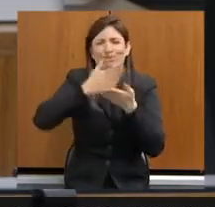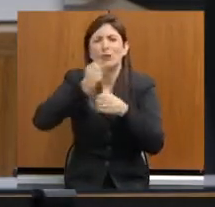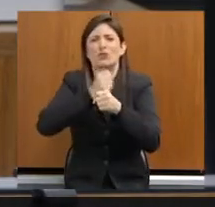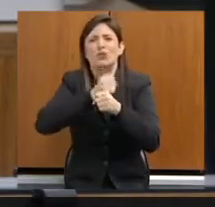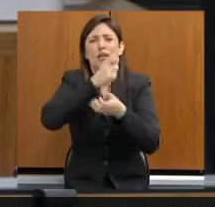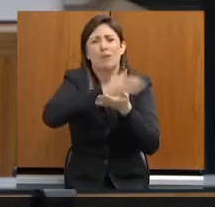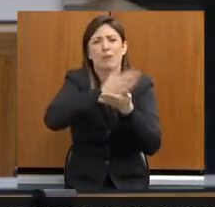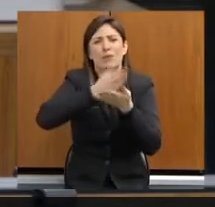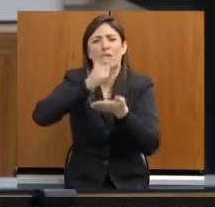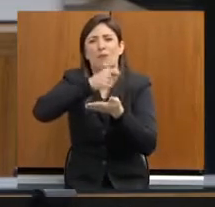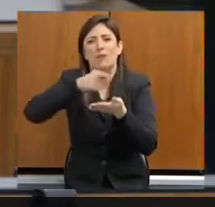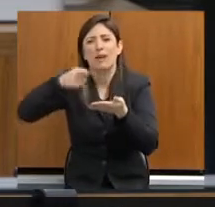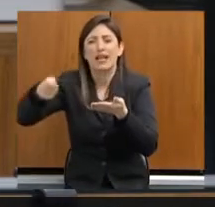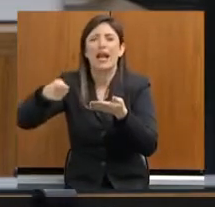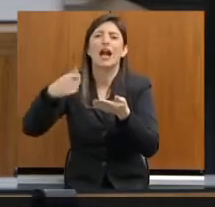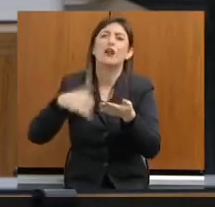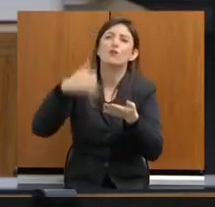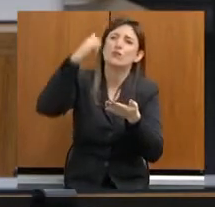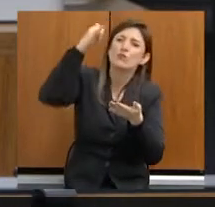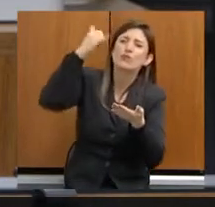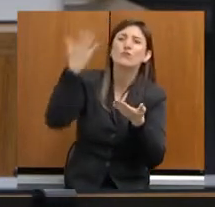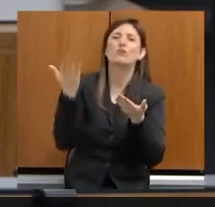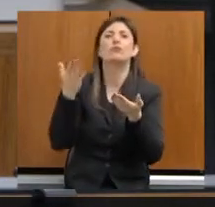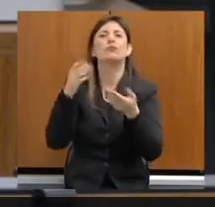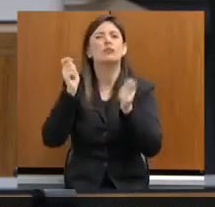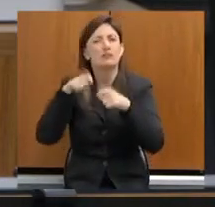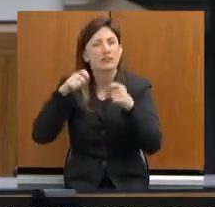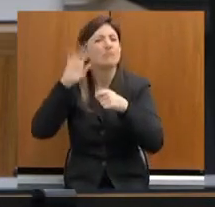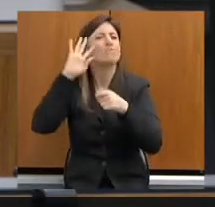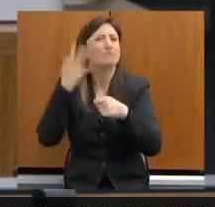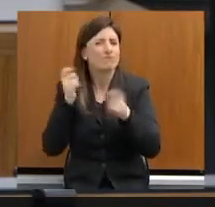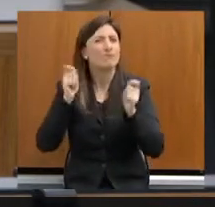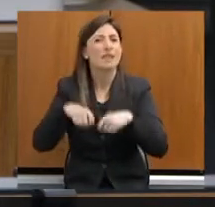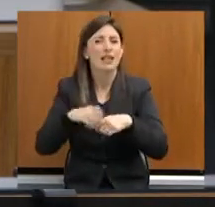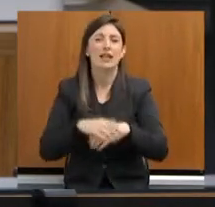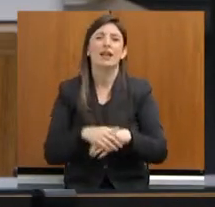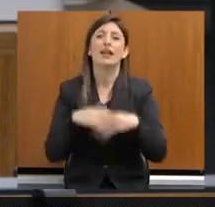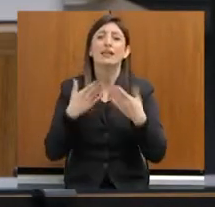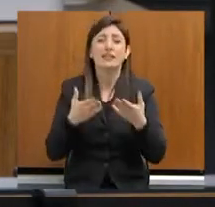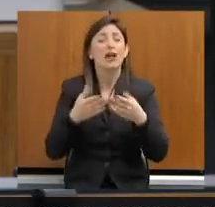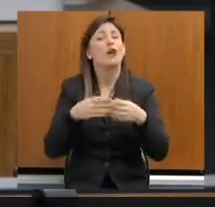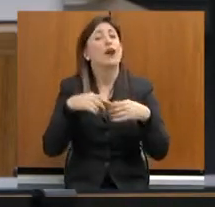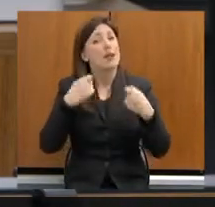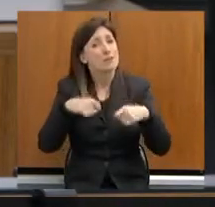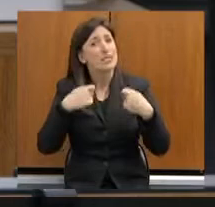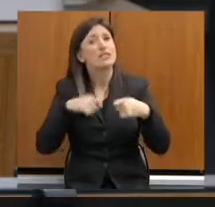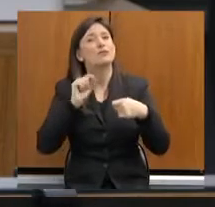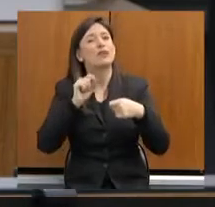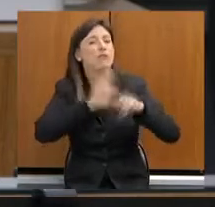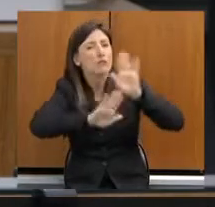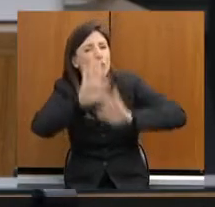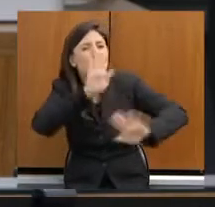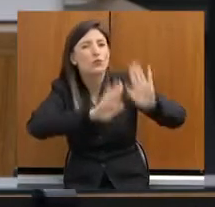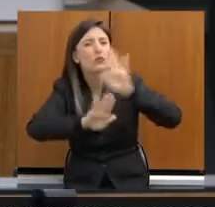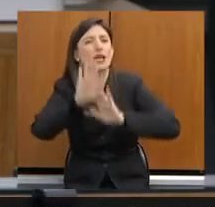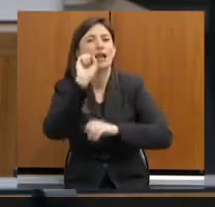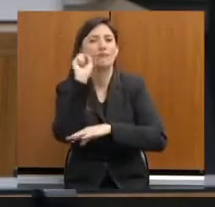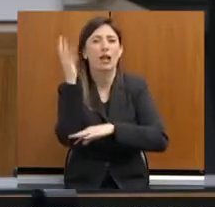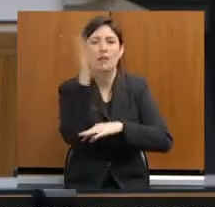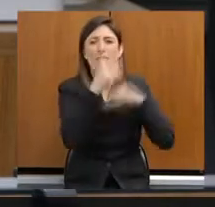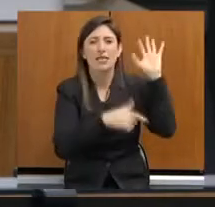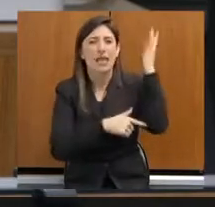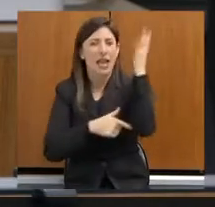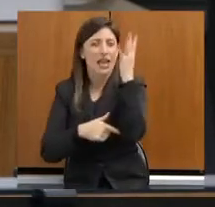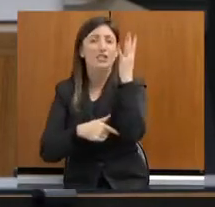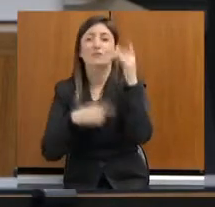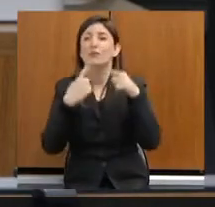e ele vai ele vai abrir preservar o meio ambiente porque aí todo Agricultura de